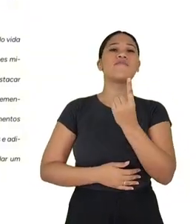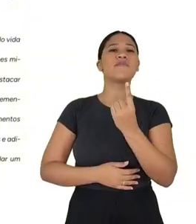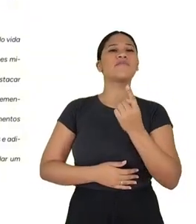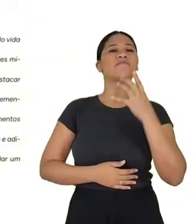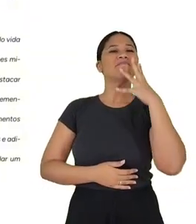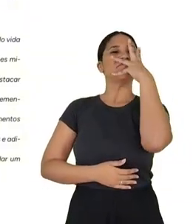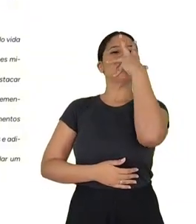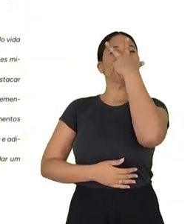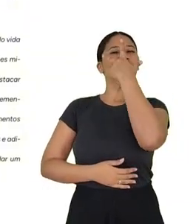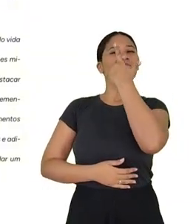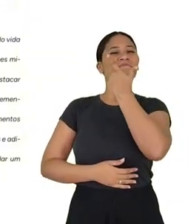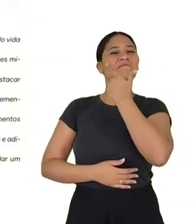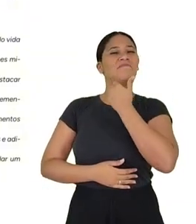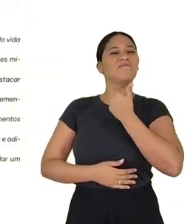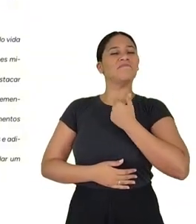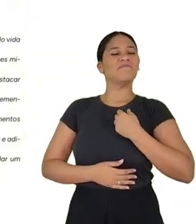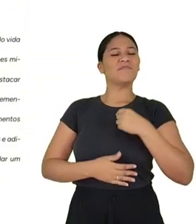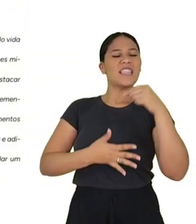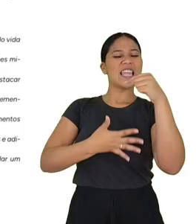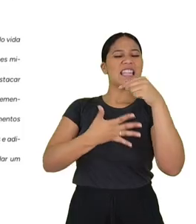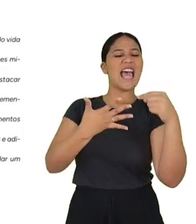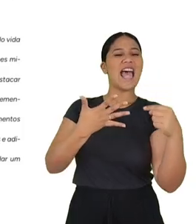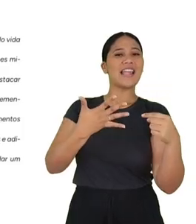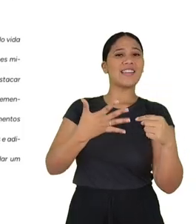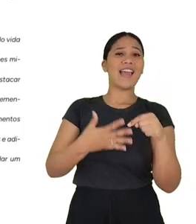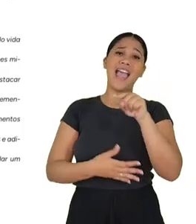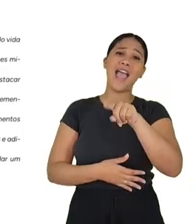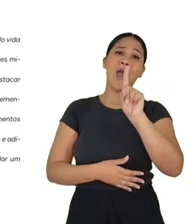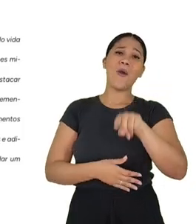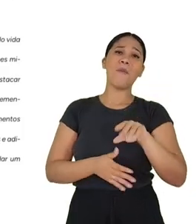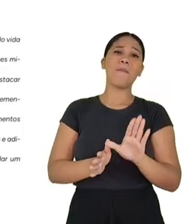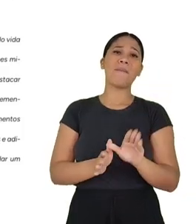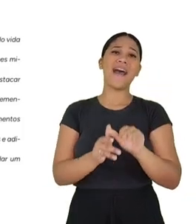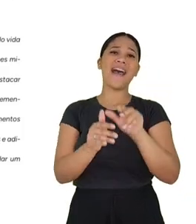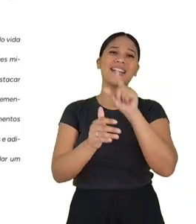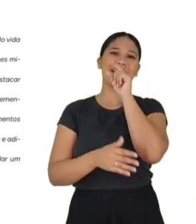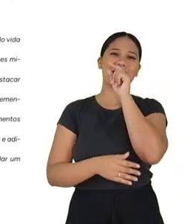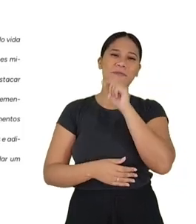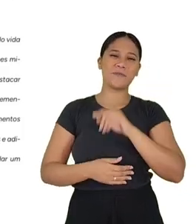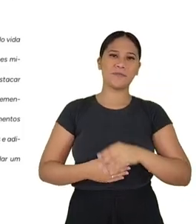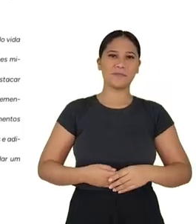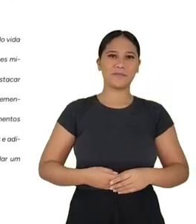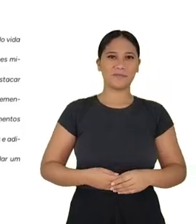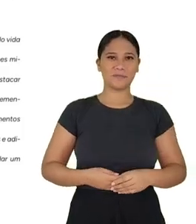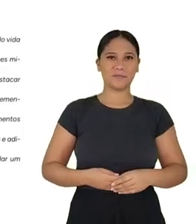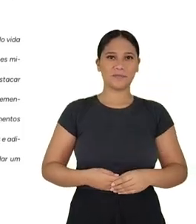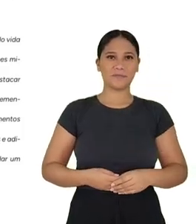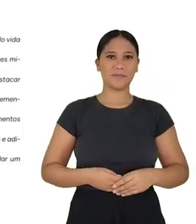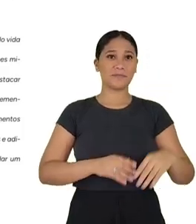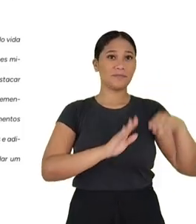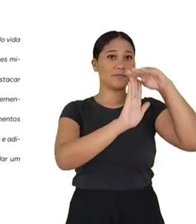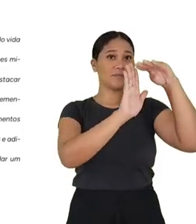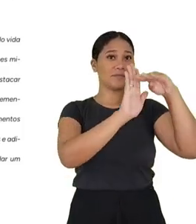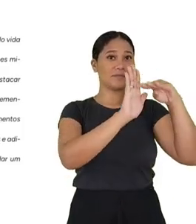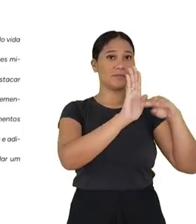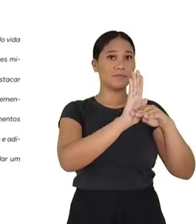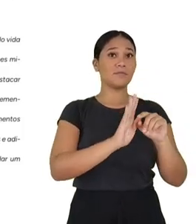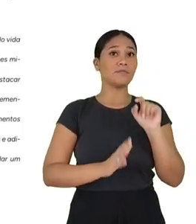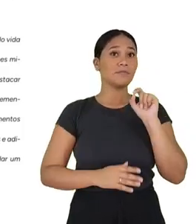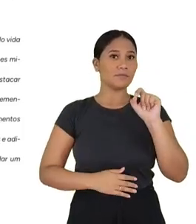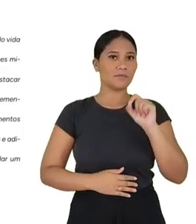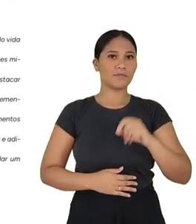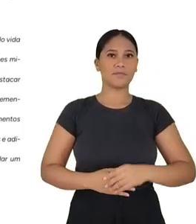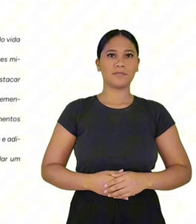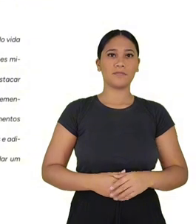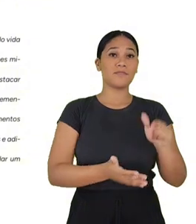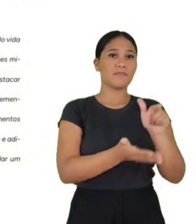sua imaginação enquanto você dá vida a uma figura elegante e cheia de detalhes. Materiais